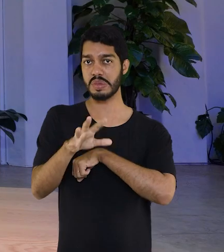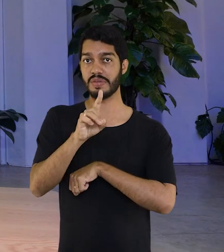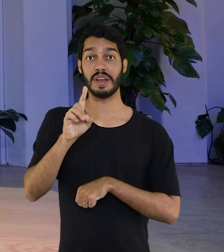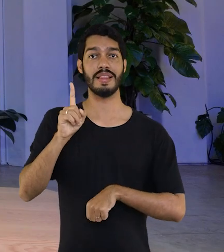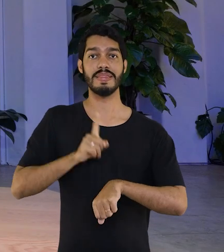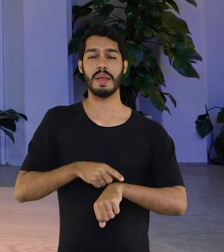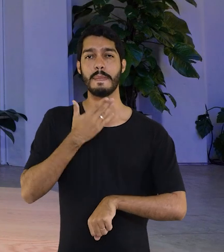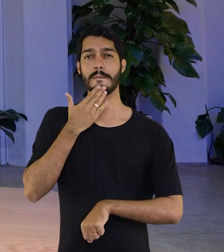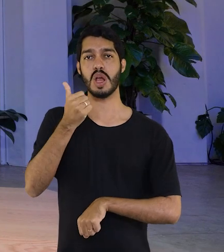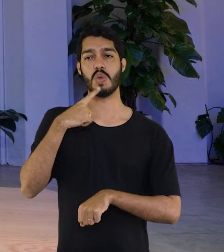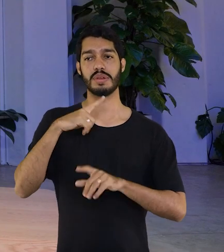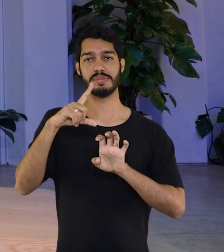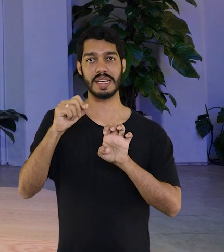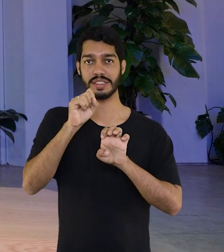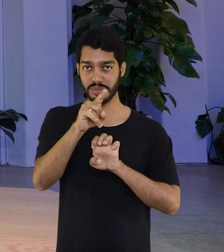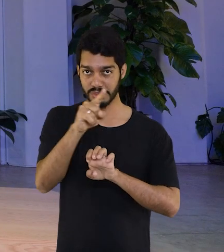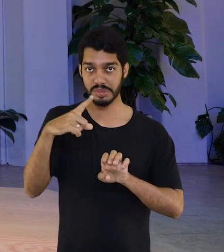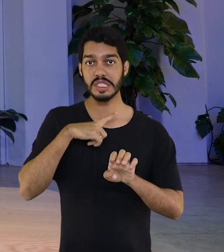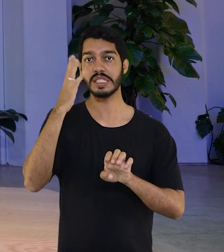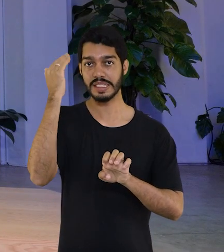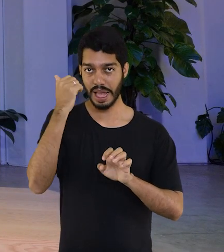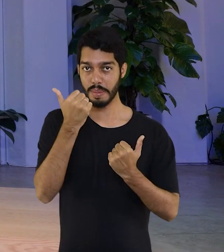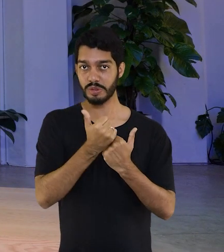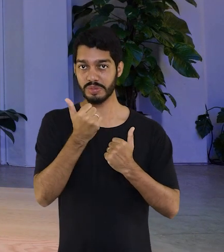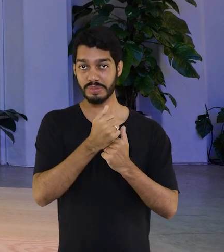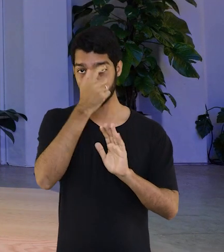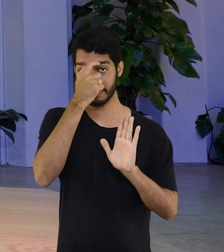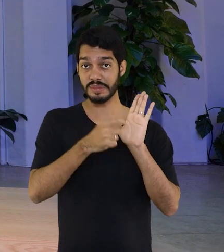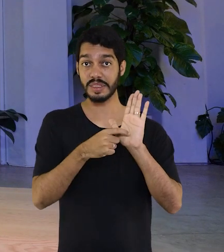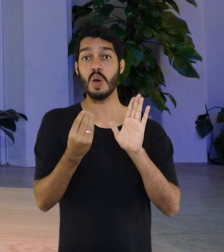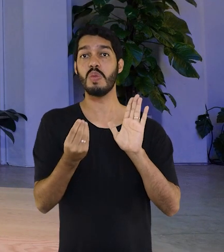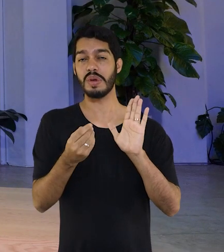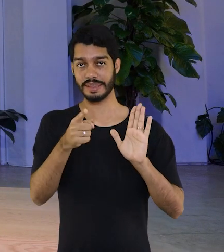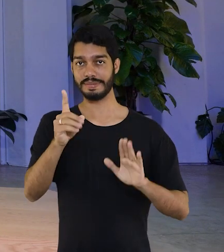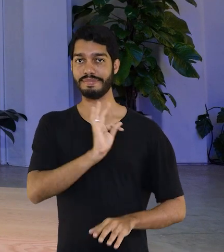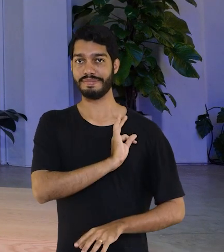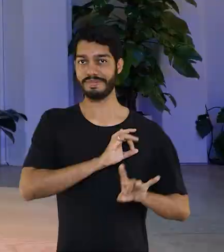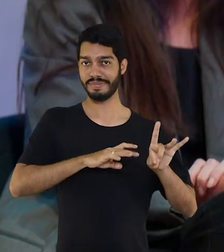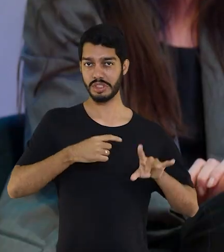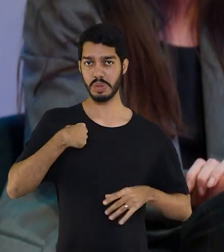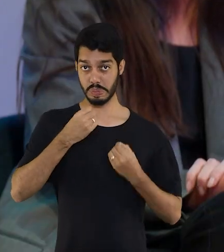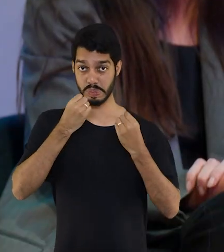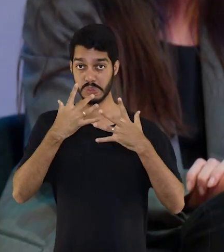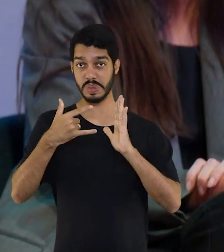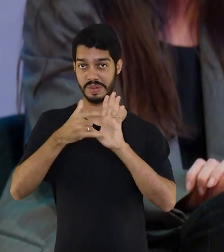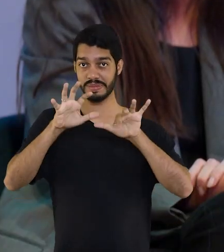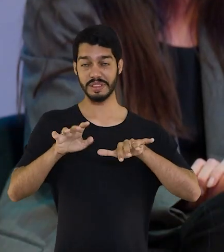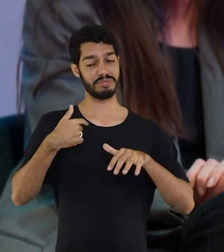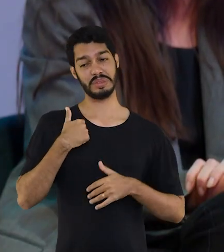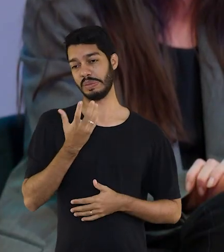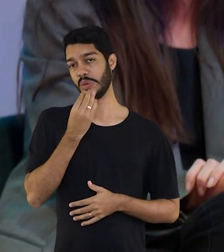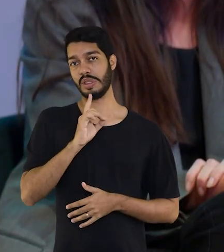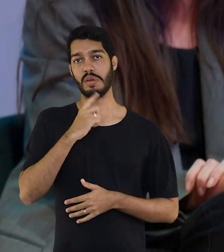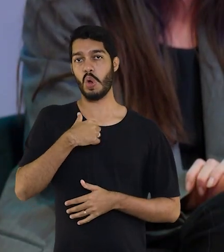queria passar. Nunca existiu um tempo melhor para empreender se você tem domínio das ferramentas de inteligência artificial. Não precisa ser técnico, eu